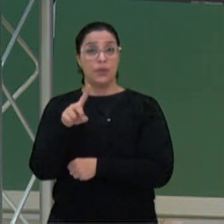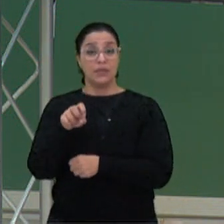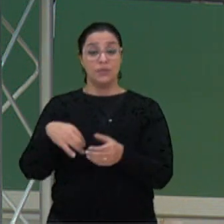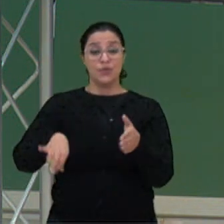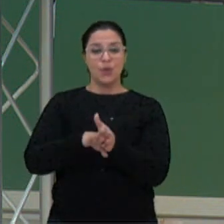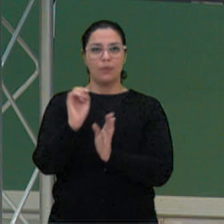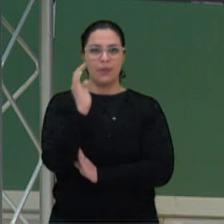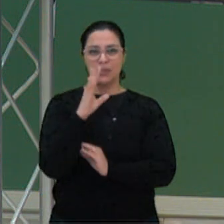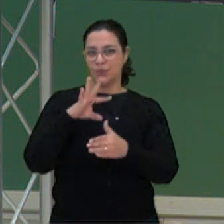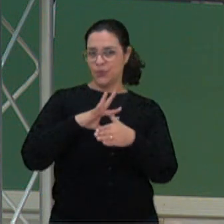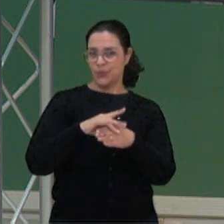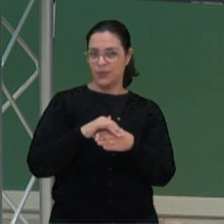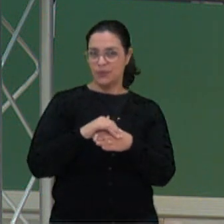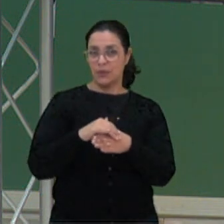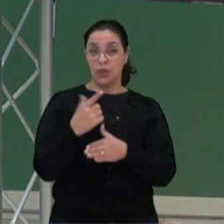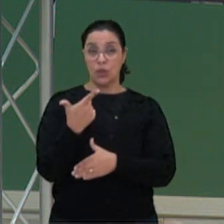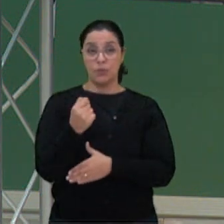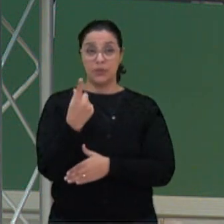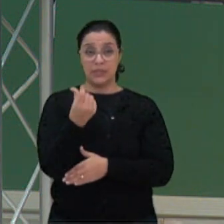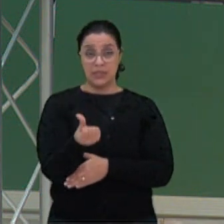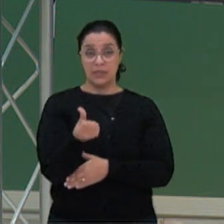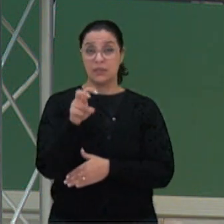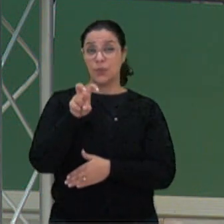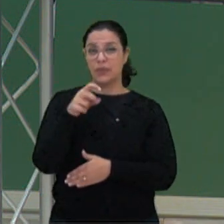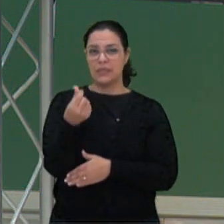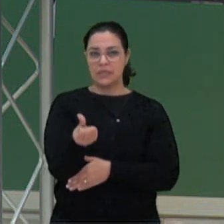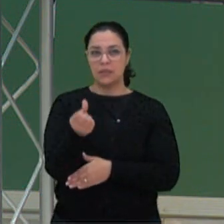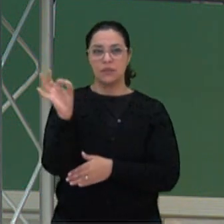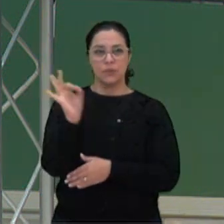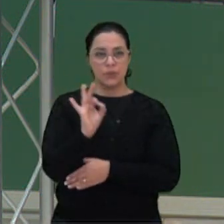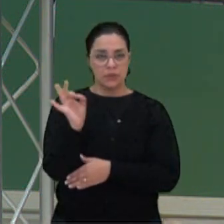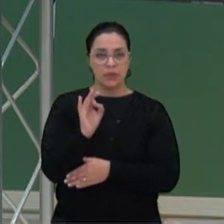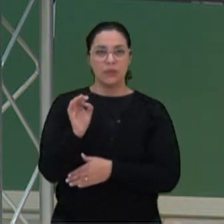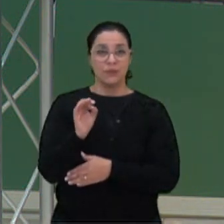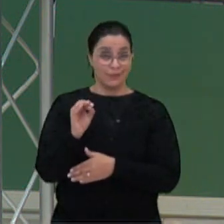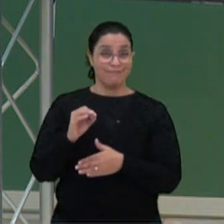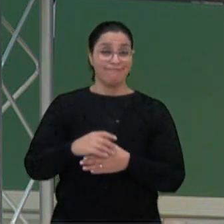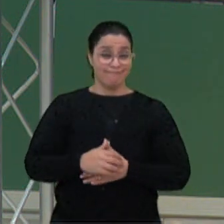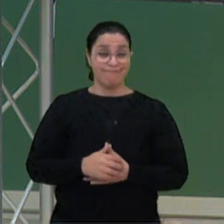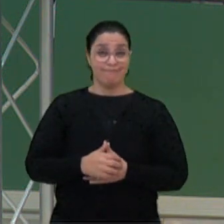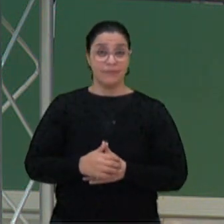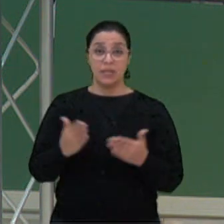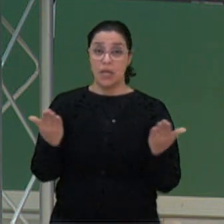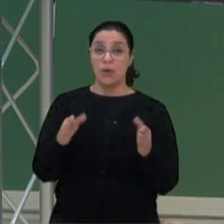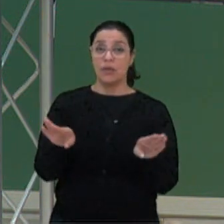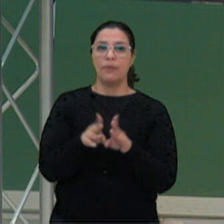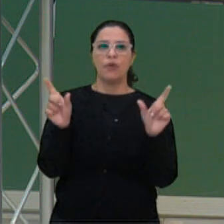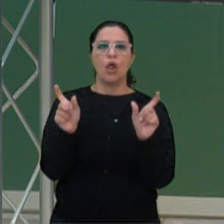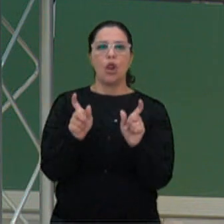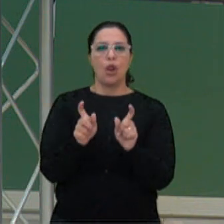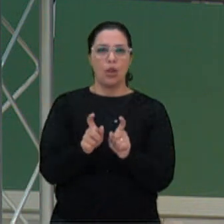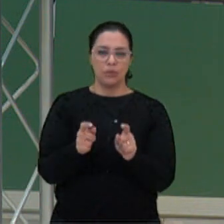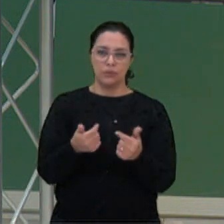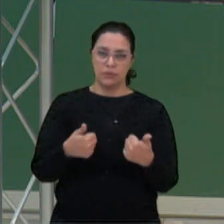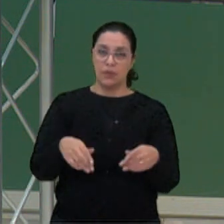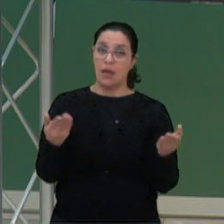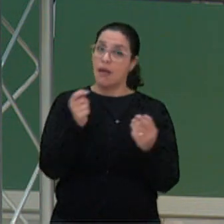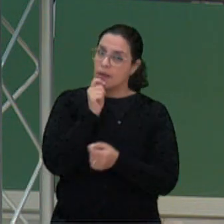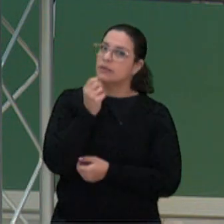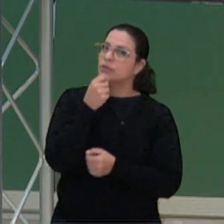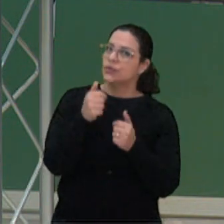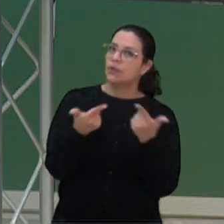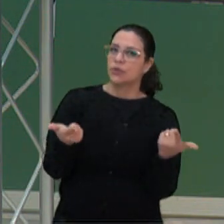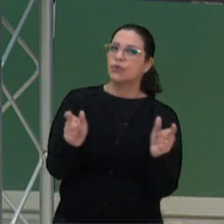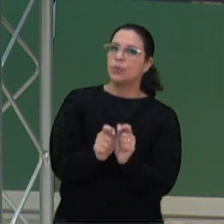doença chegou no Brasil. Em 2016, 56% dos casos. E depois foi diminuindo aos poucos, ainda bem,